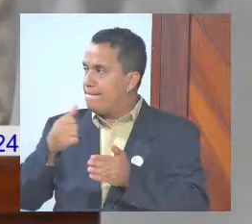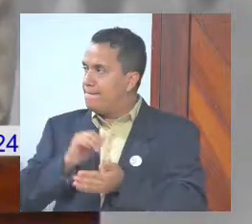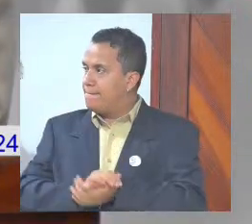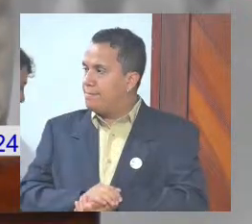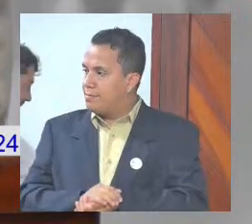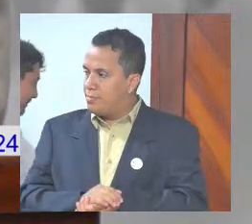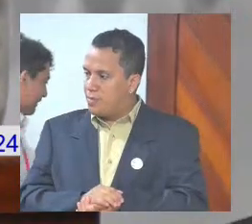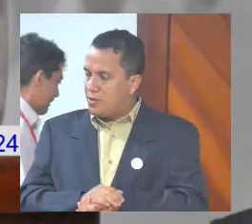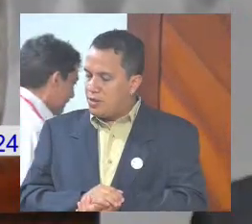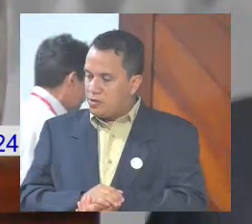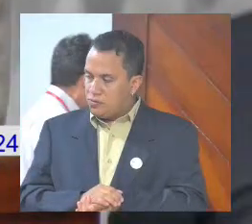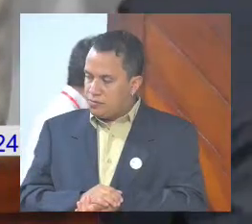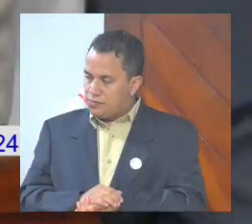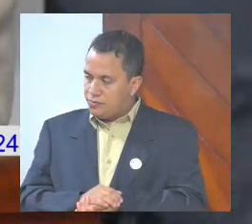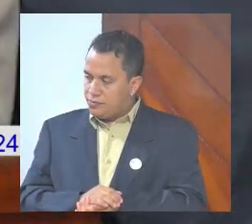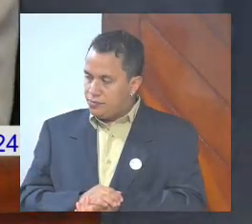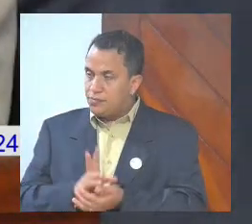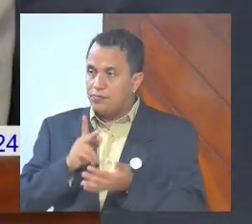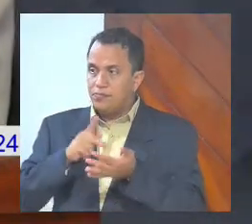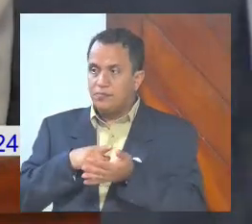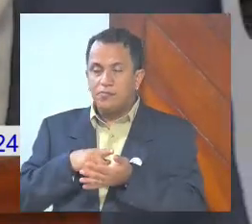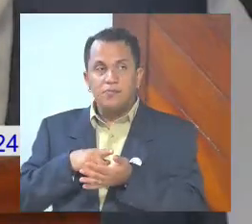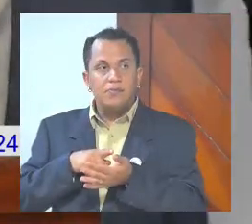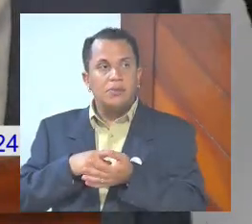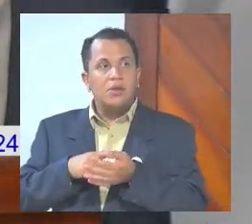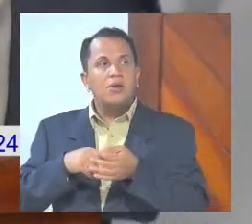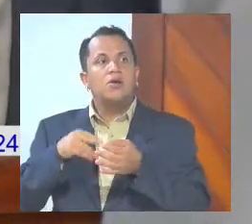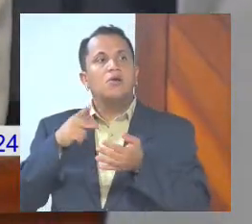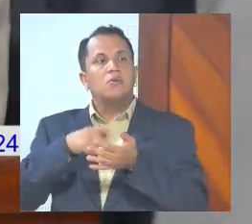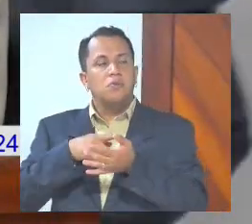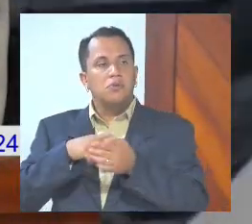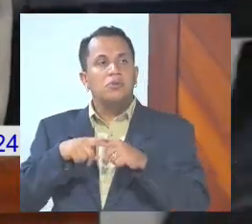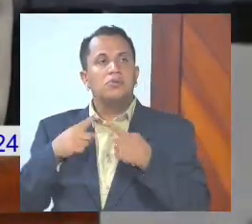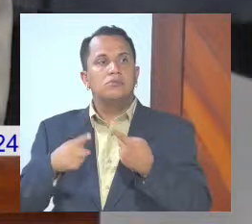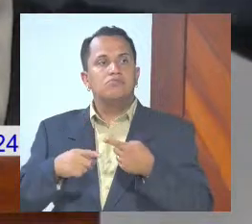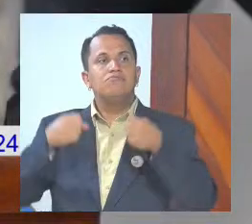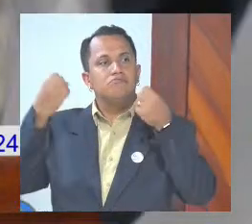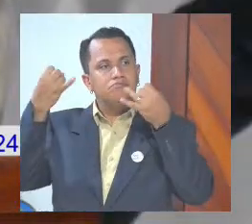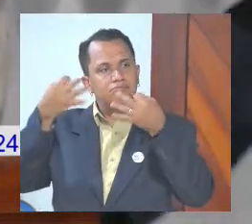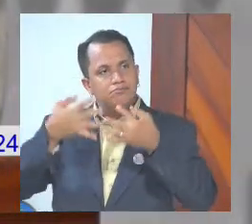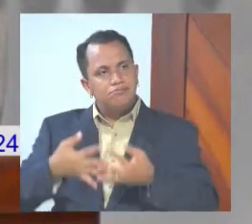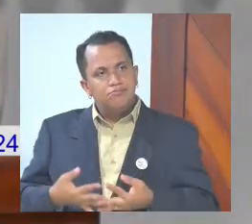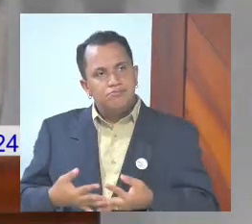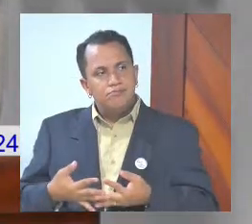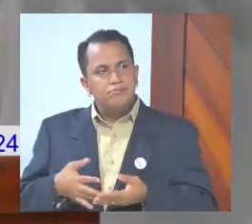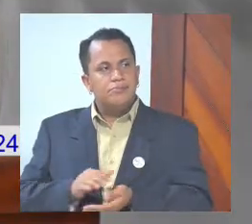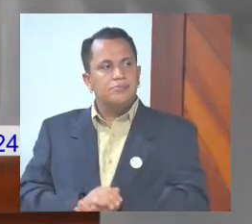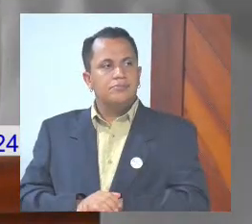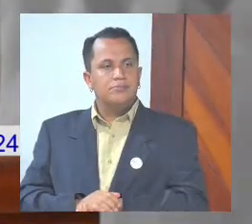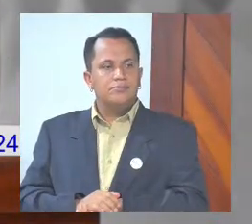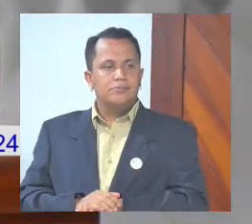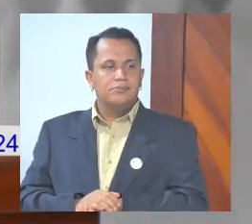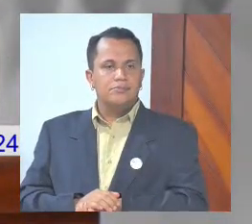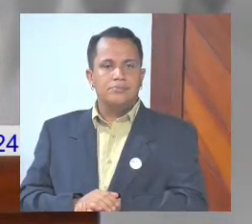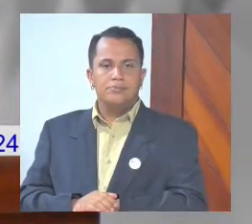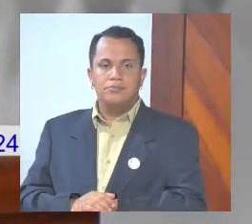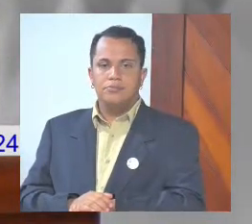um mês antes. E realmente está acontecendo justamente o que nós já falávamos.